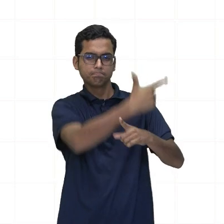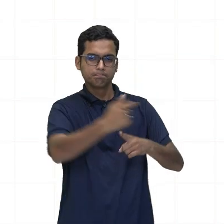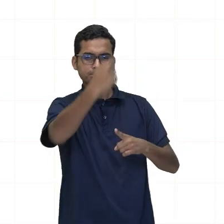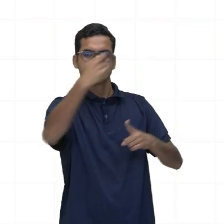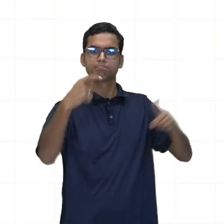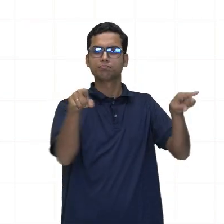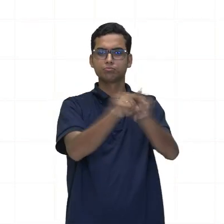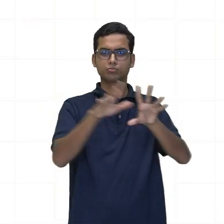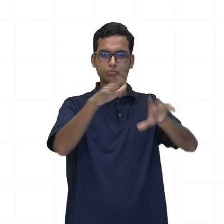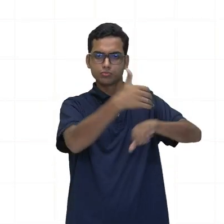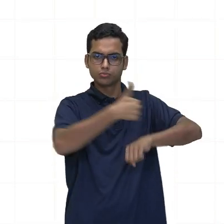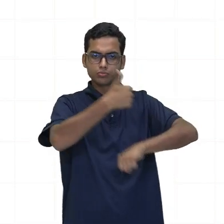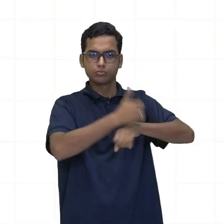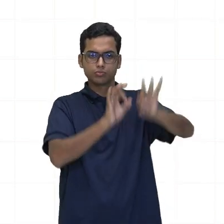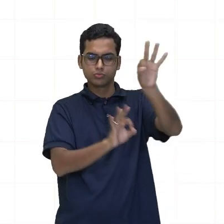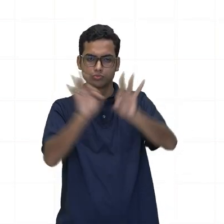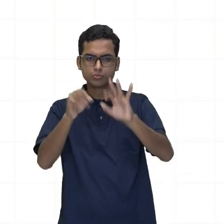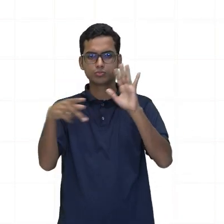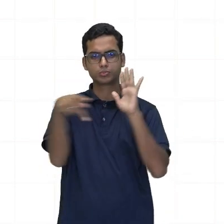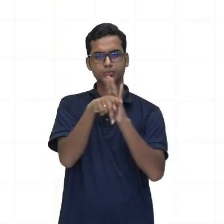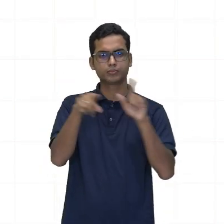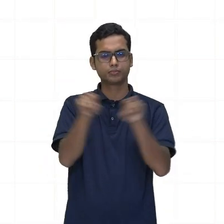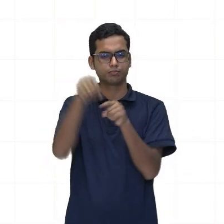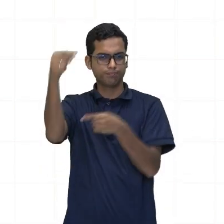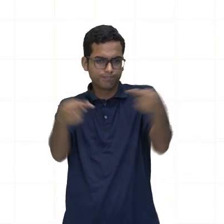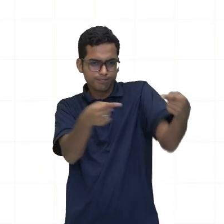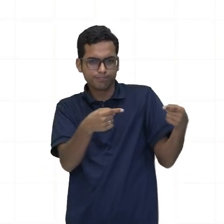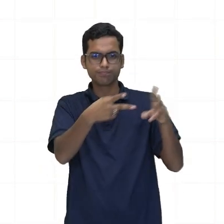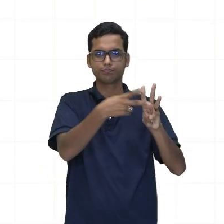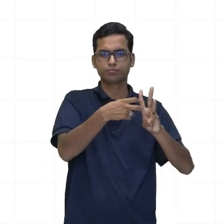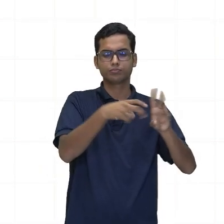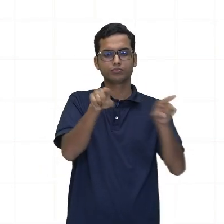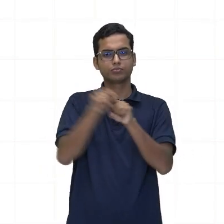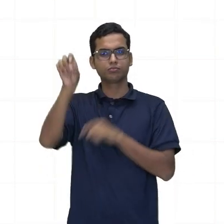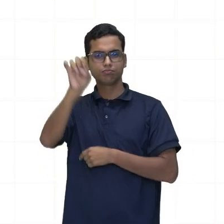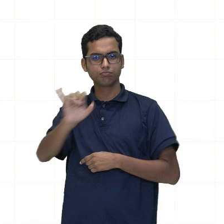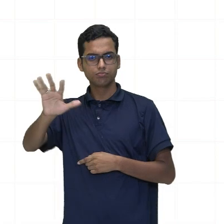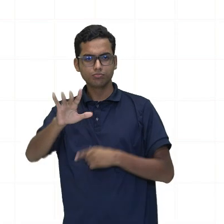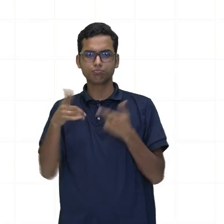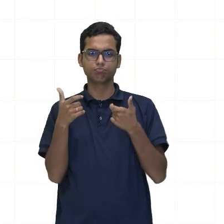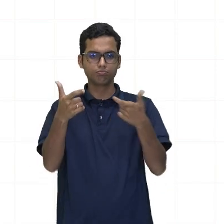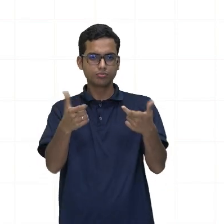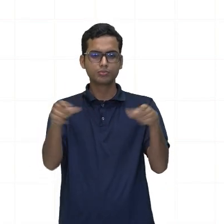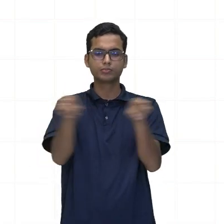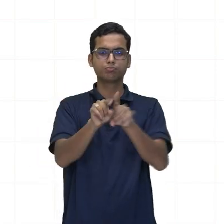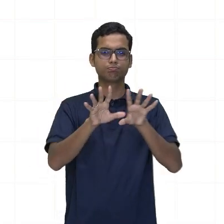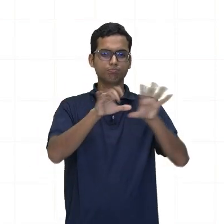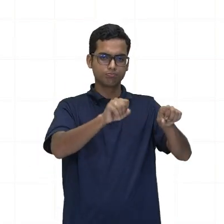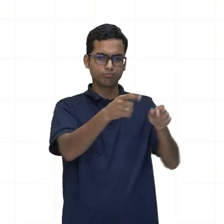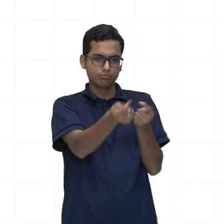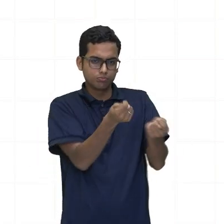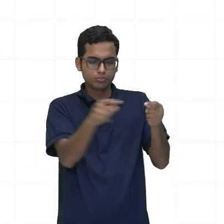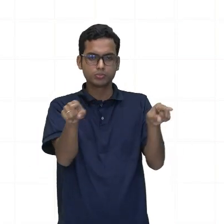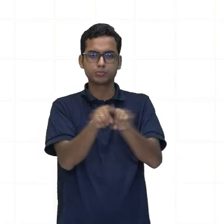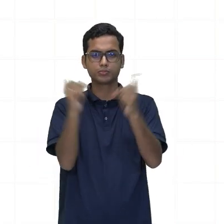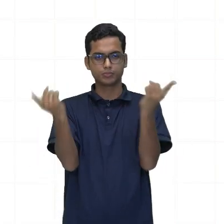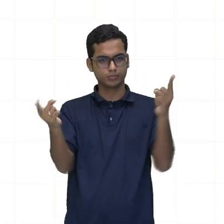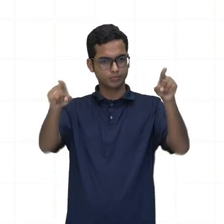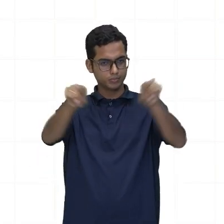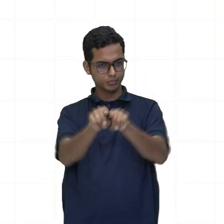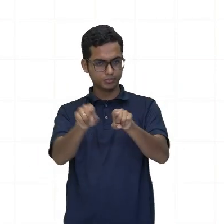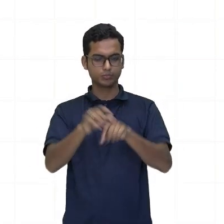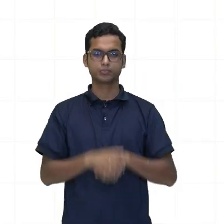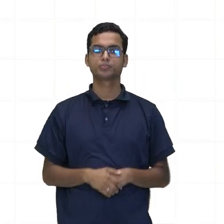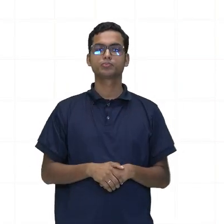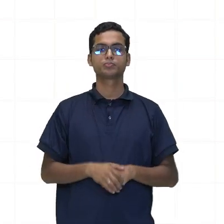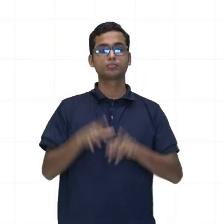as formas de organização política dos indígenas europeus, conflitos, dominação e conciliação.